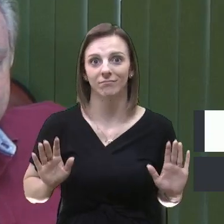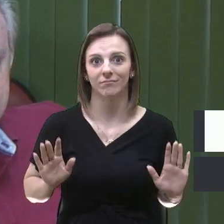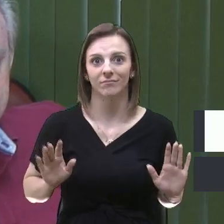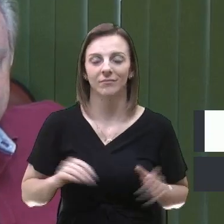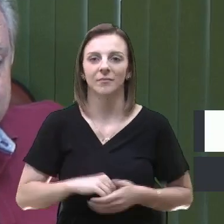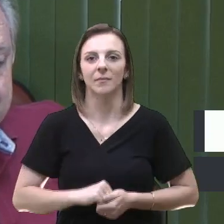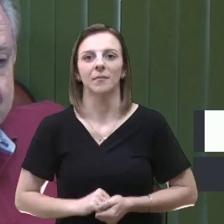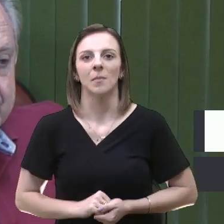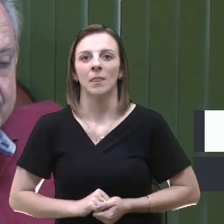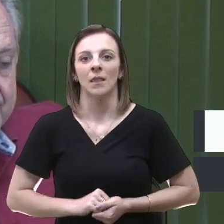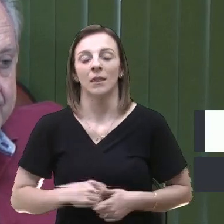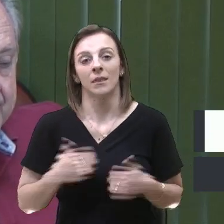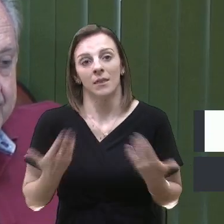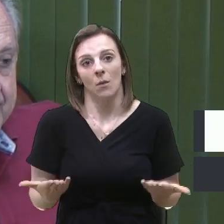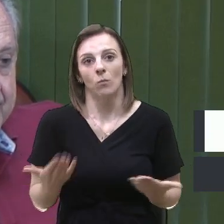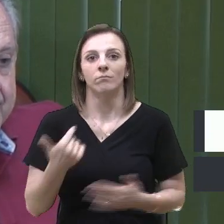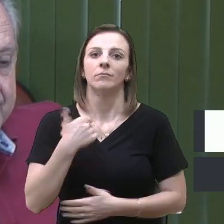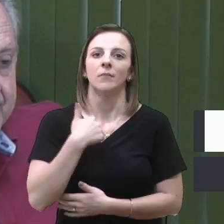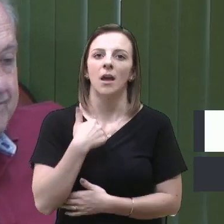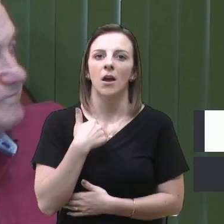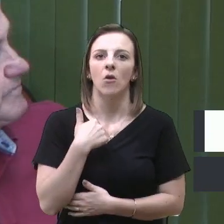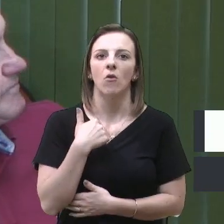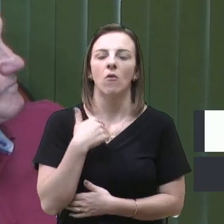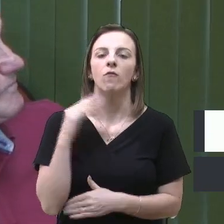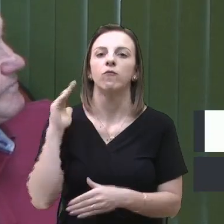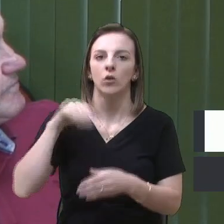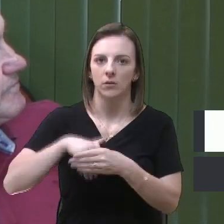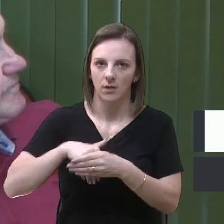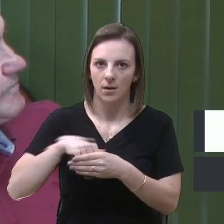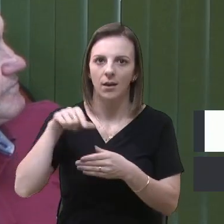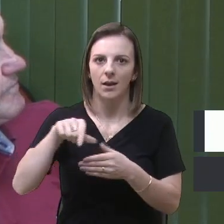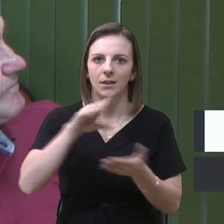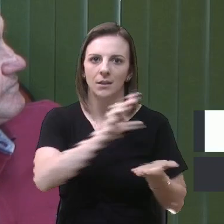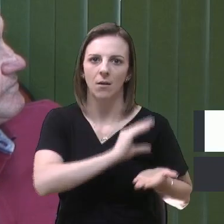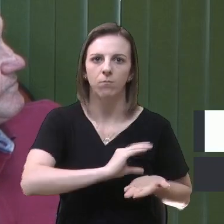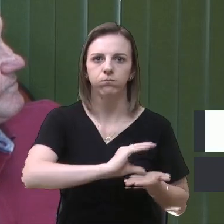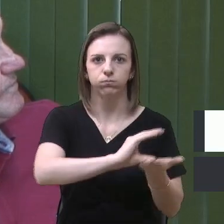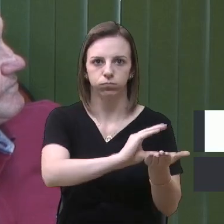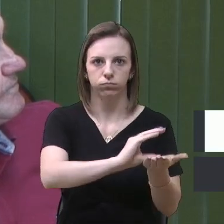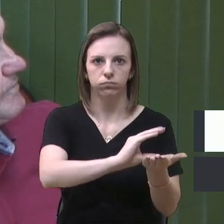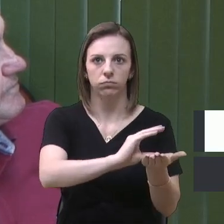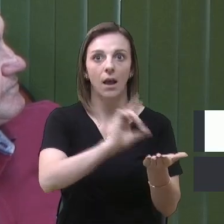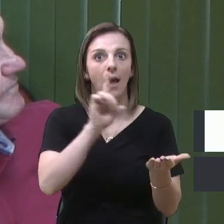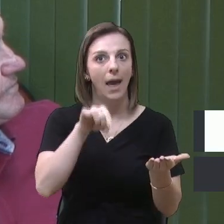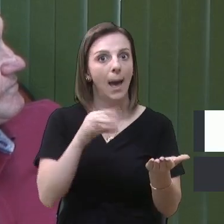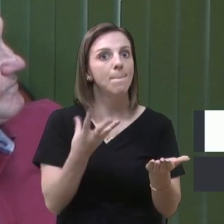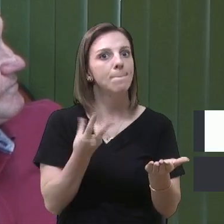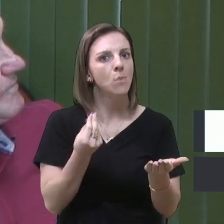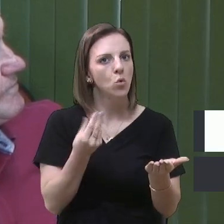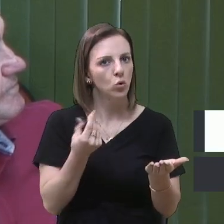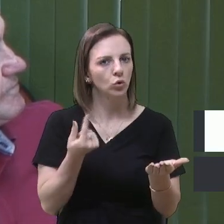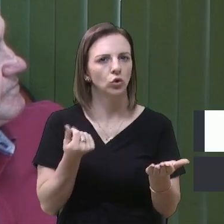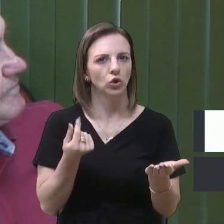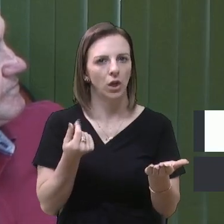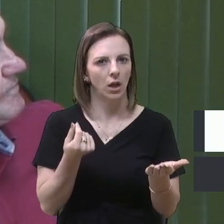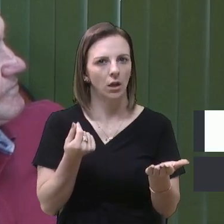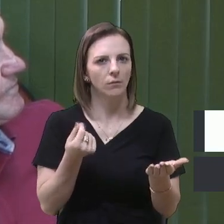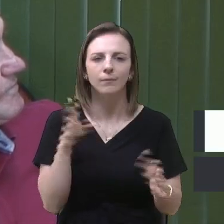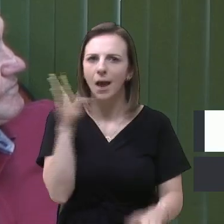Então, eu vou votar esse subsídio, que apesar que é muito dinheiro, no afogadinho, como se